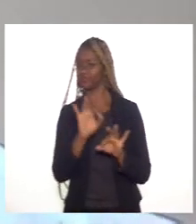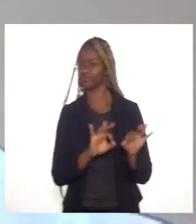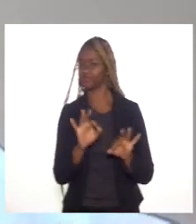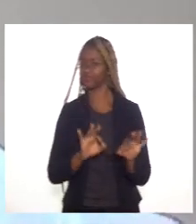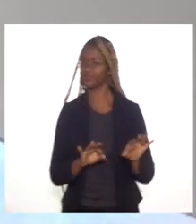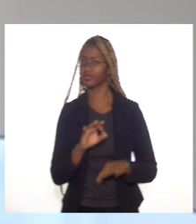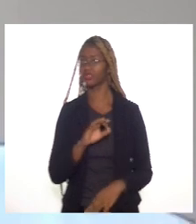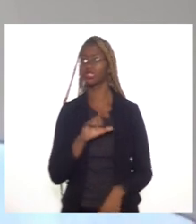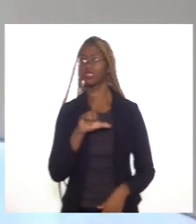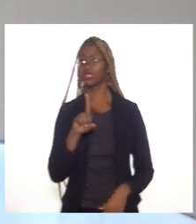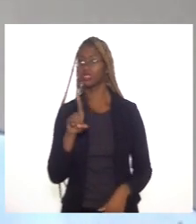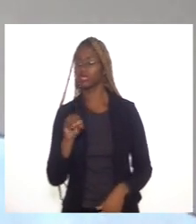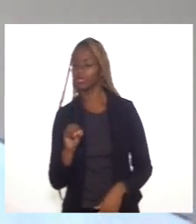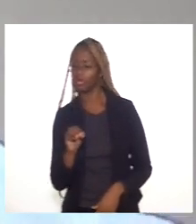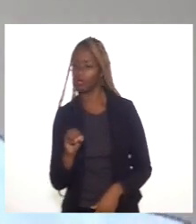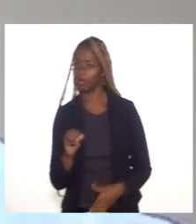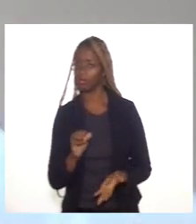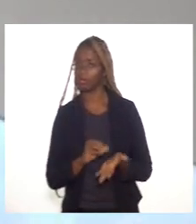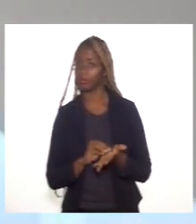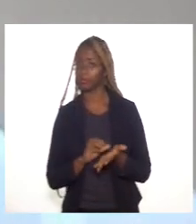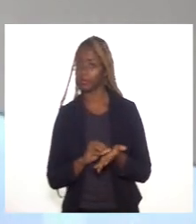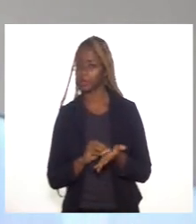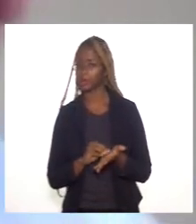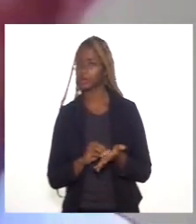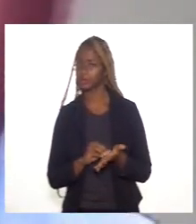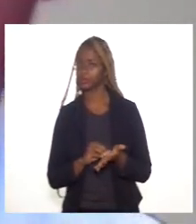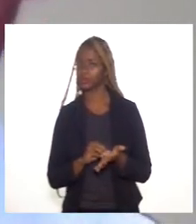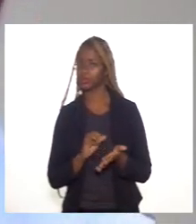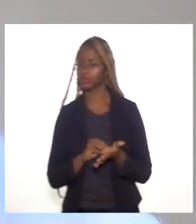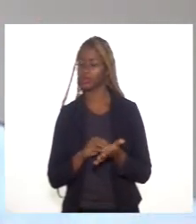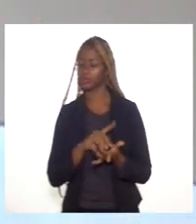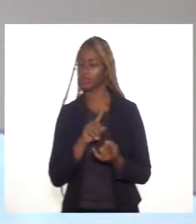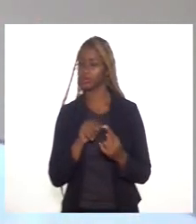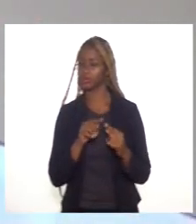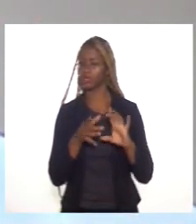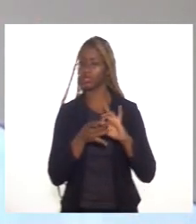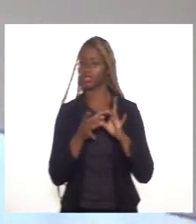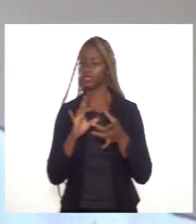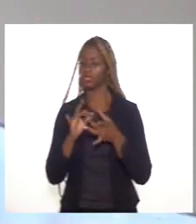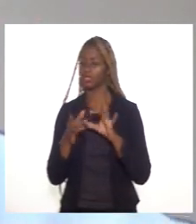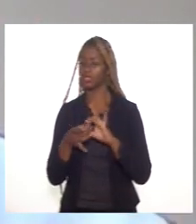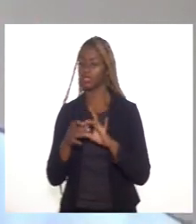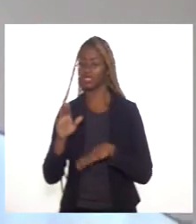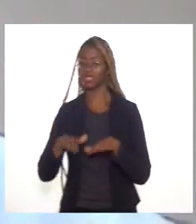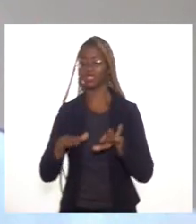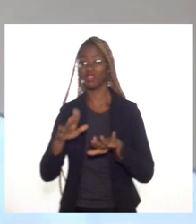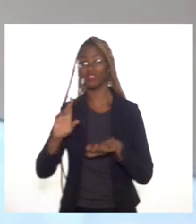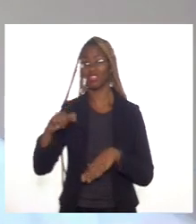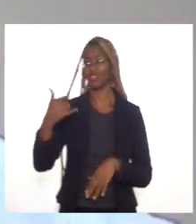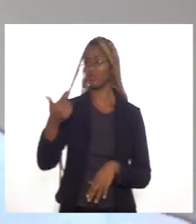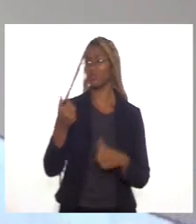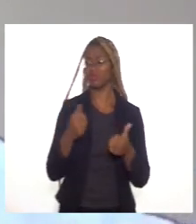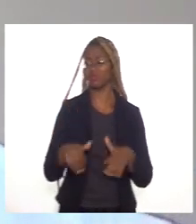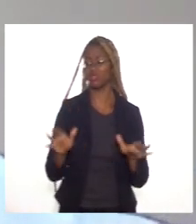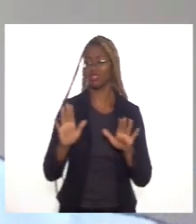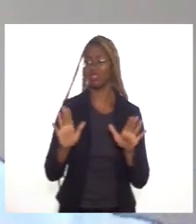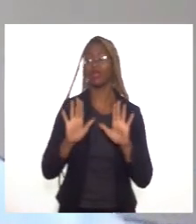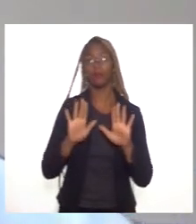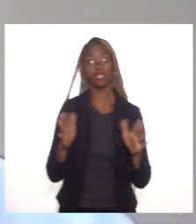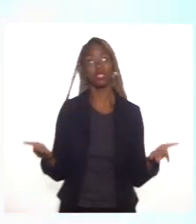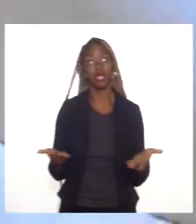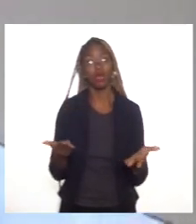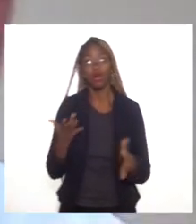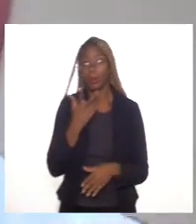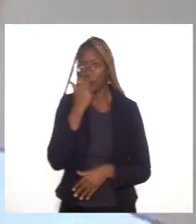direcidas orçamentárias, há uma lacuna em função do contexto. Em outro momento, talvez não fosse necessário, mas, nesse momento, me parece